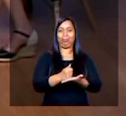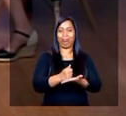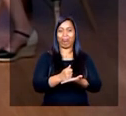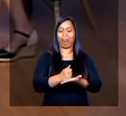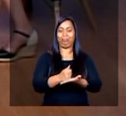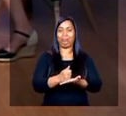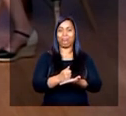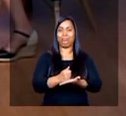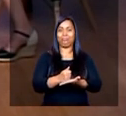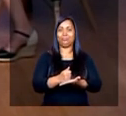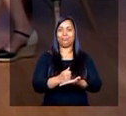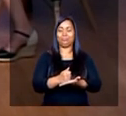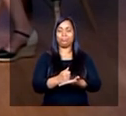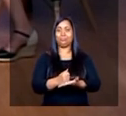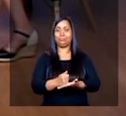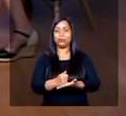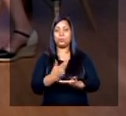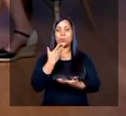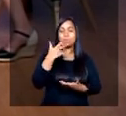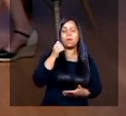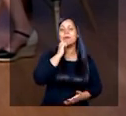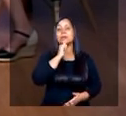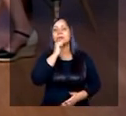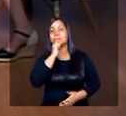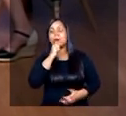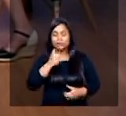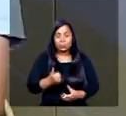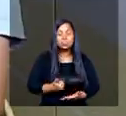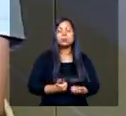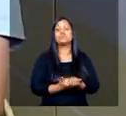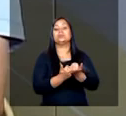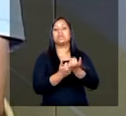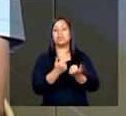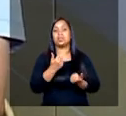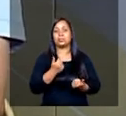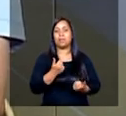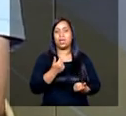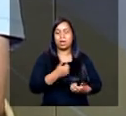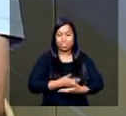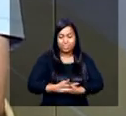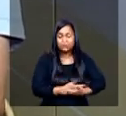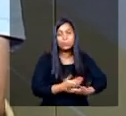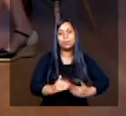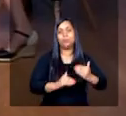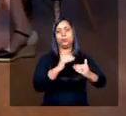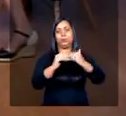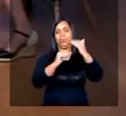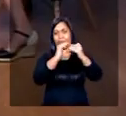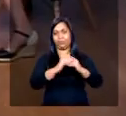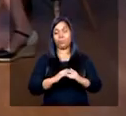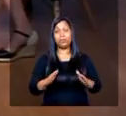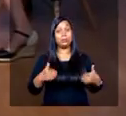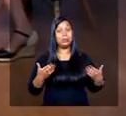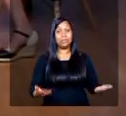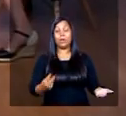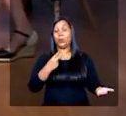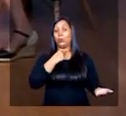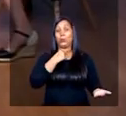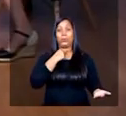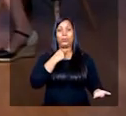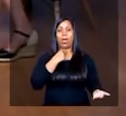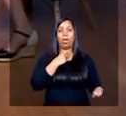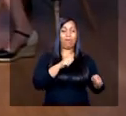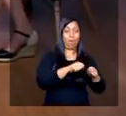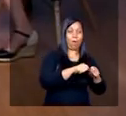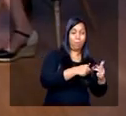né? O meio, que é o pai e a mãe, é que sustenta esse bebê para o desenvolvimento. Sim. Não, então, não dá para você fazer uma coisa